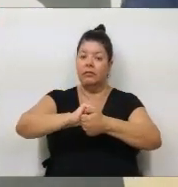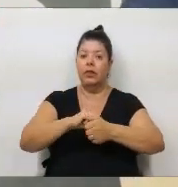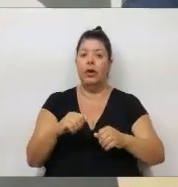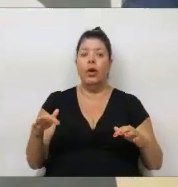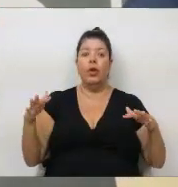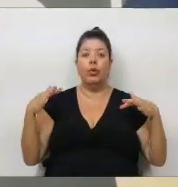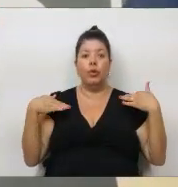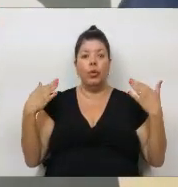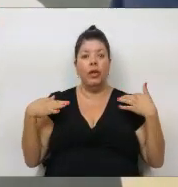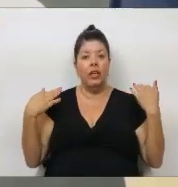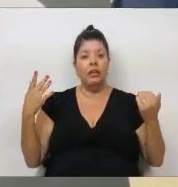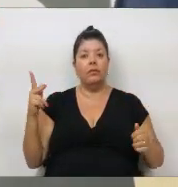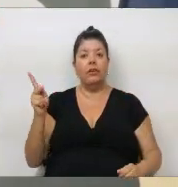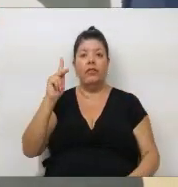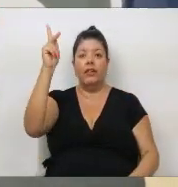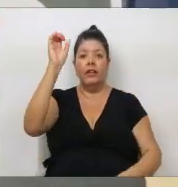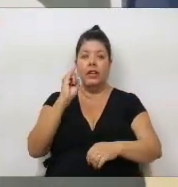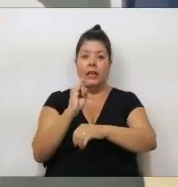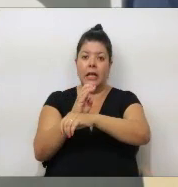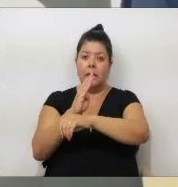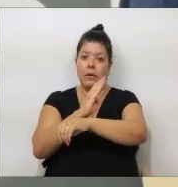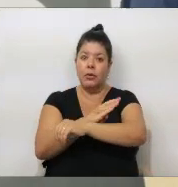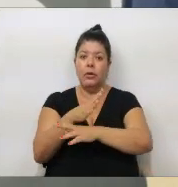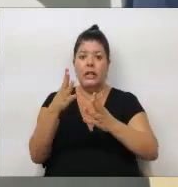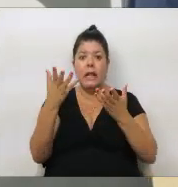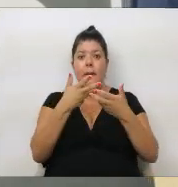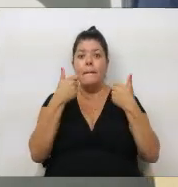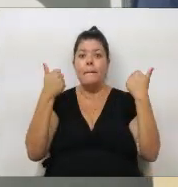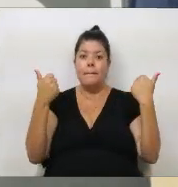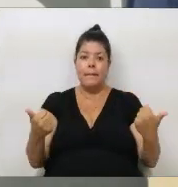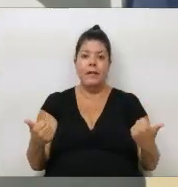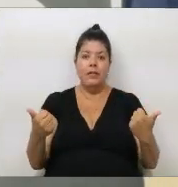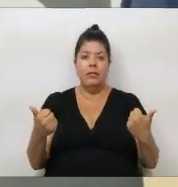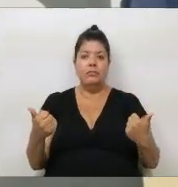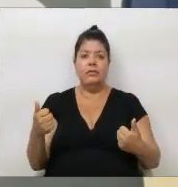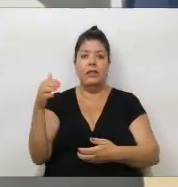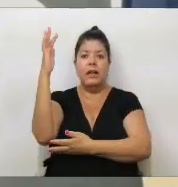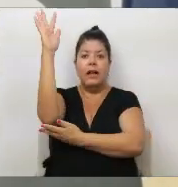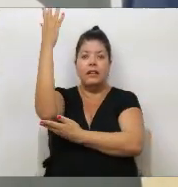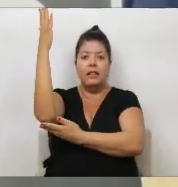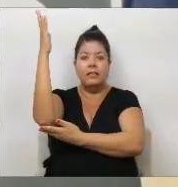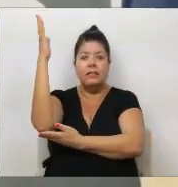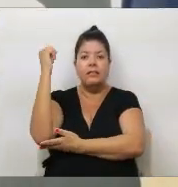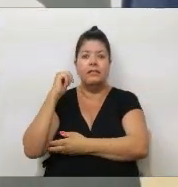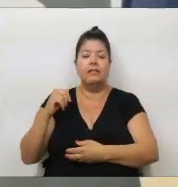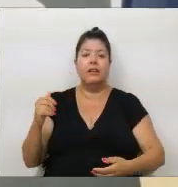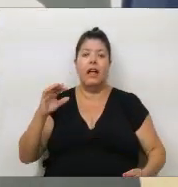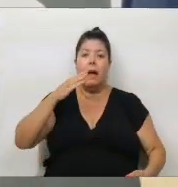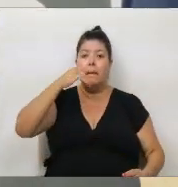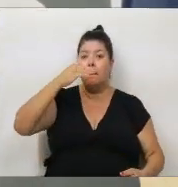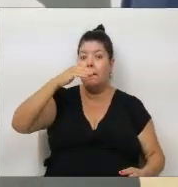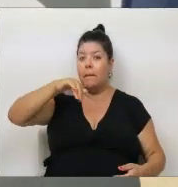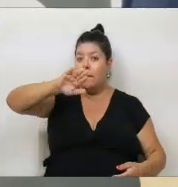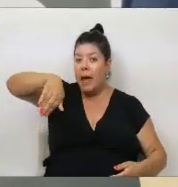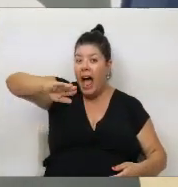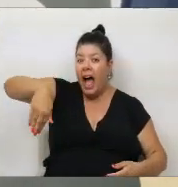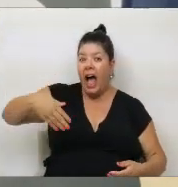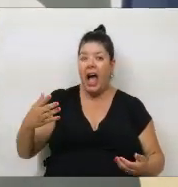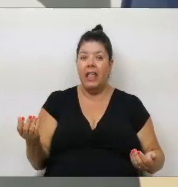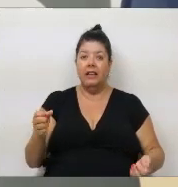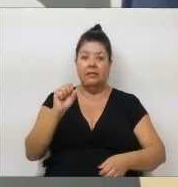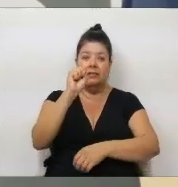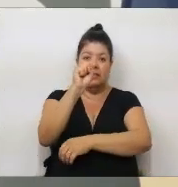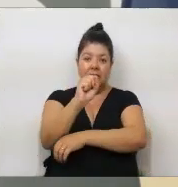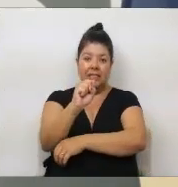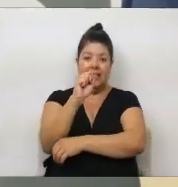turismo que valorize tudo que Imbituba tem de muito belo, que é a natureza. Uma das mais belas praias aqui de Santa